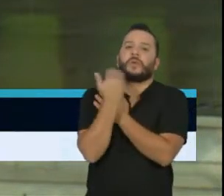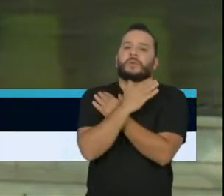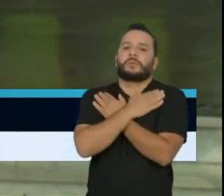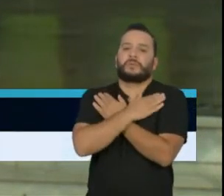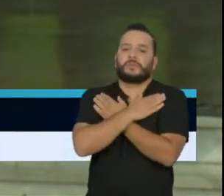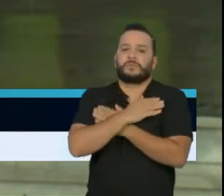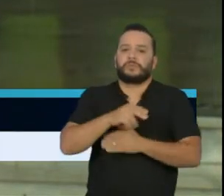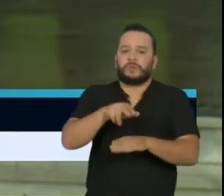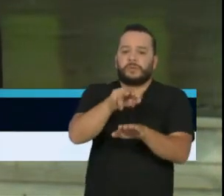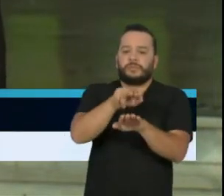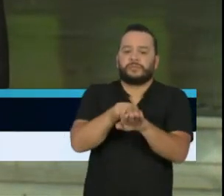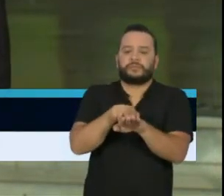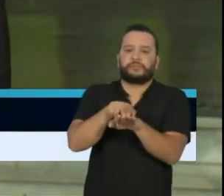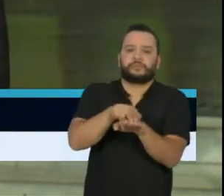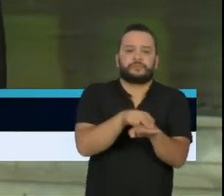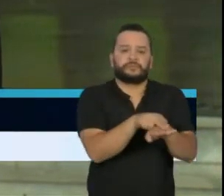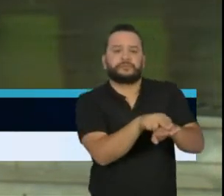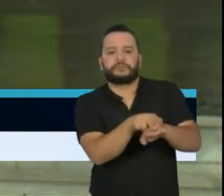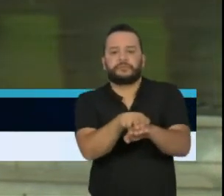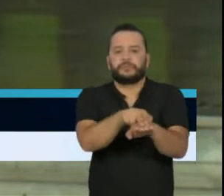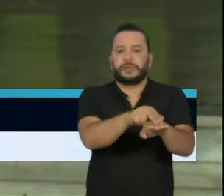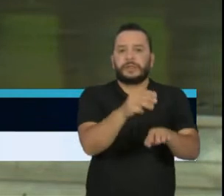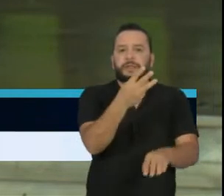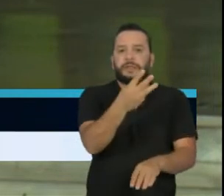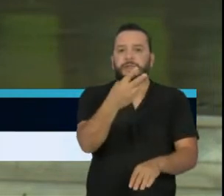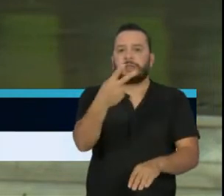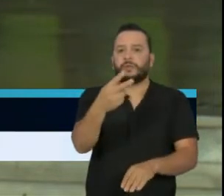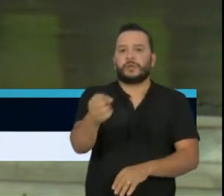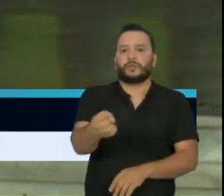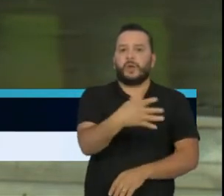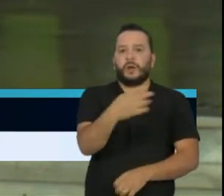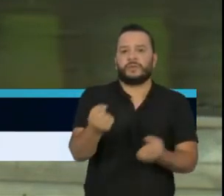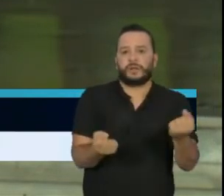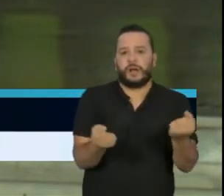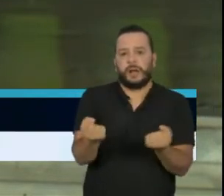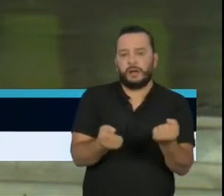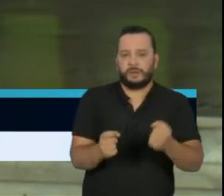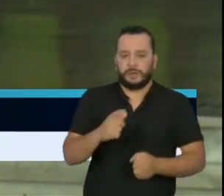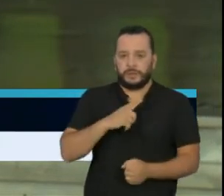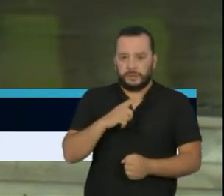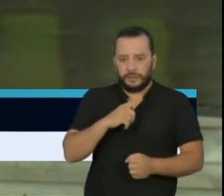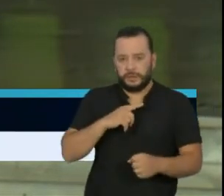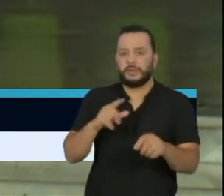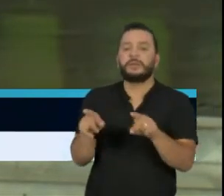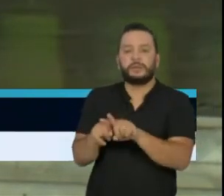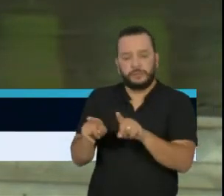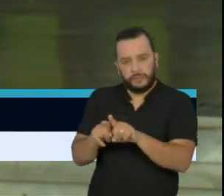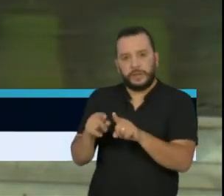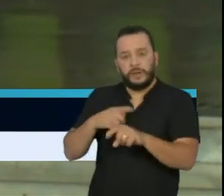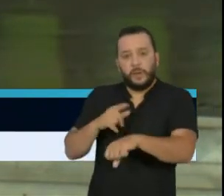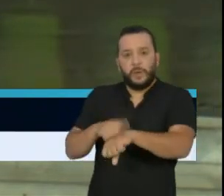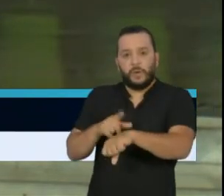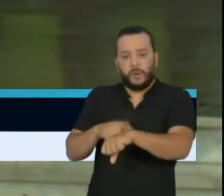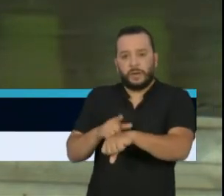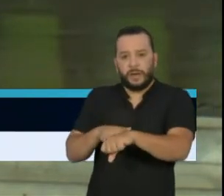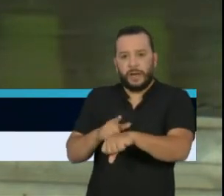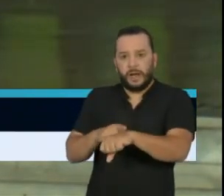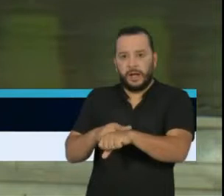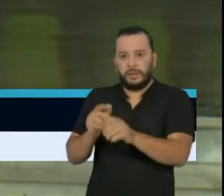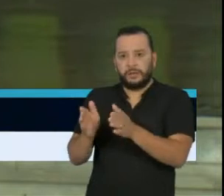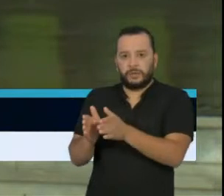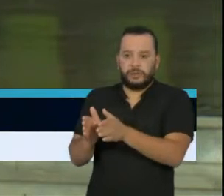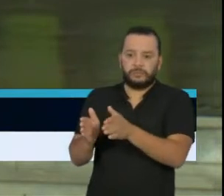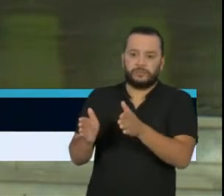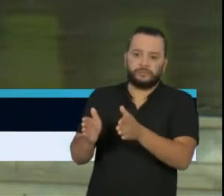funerário. Ampliamos o atendimento das agências funerárias. Já estamos